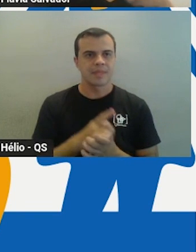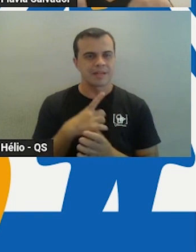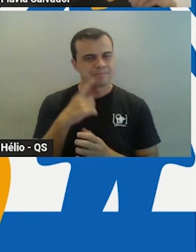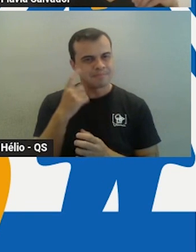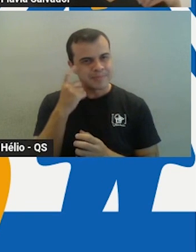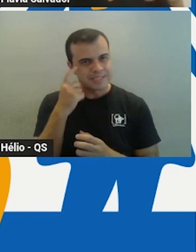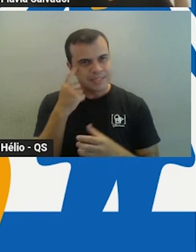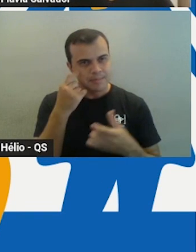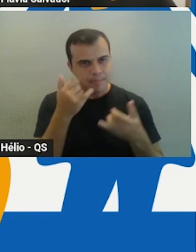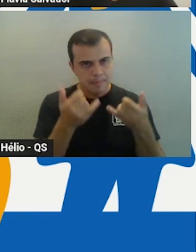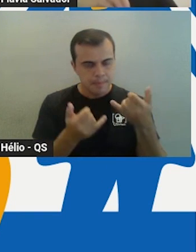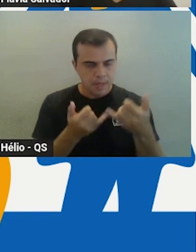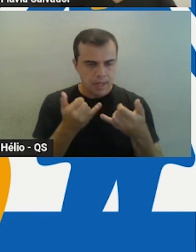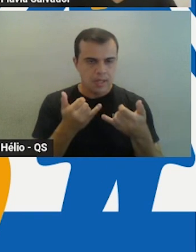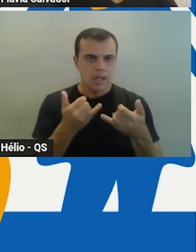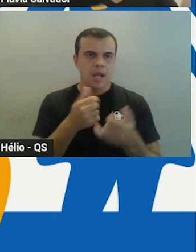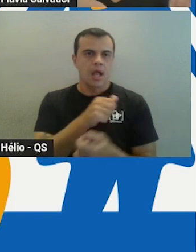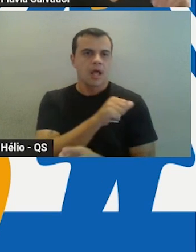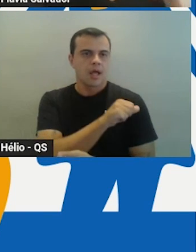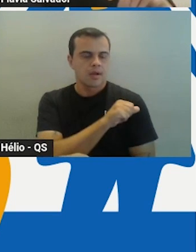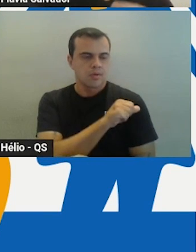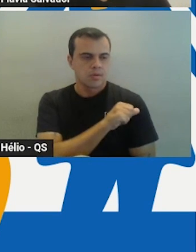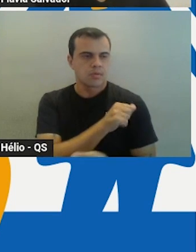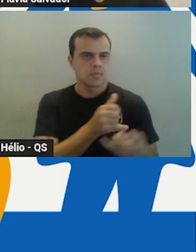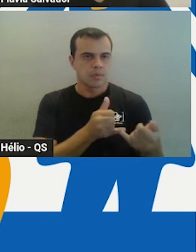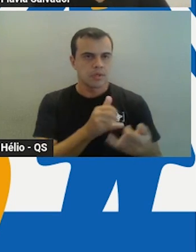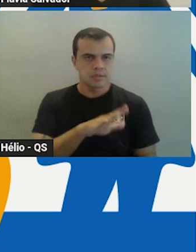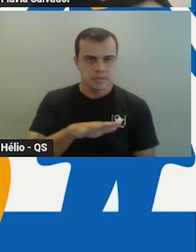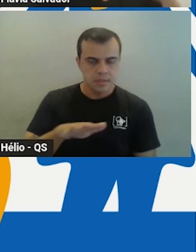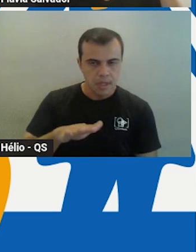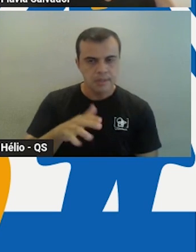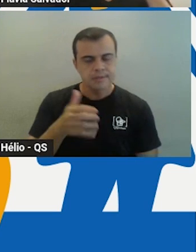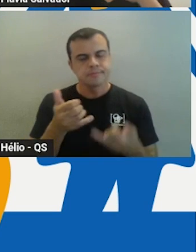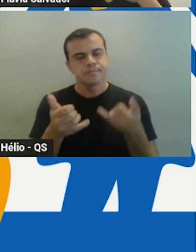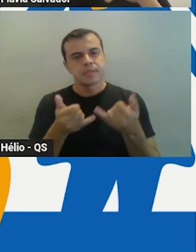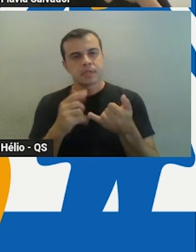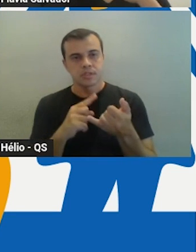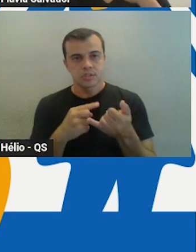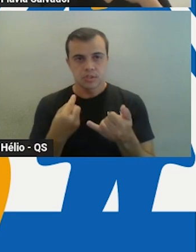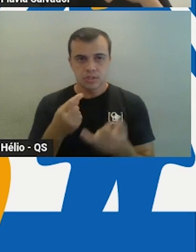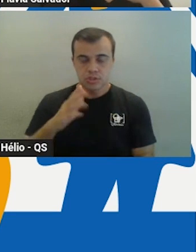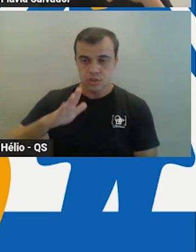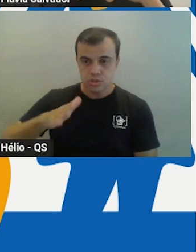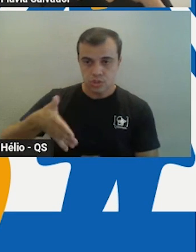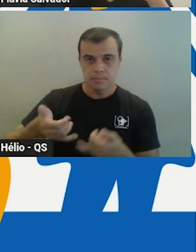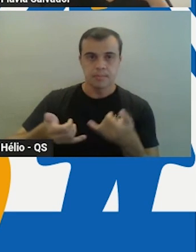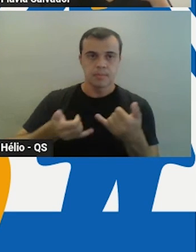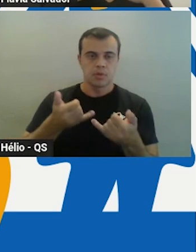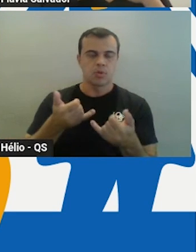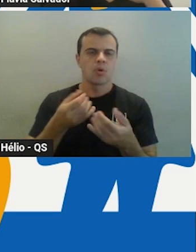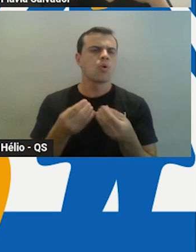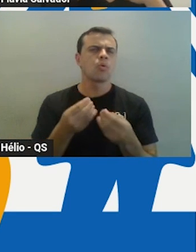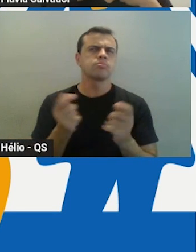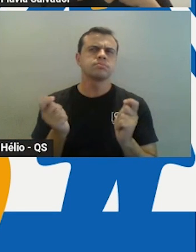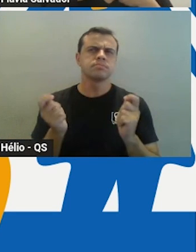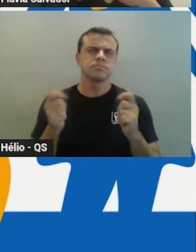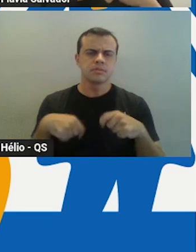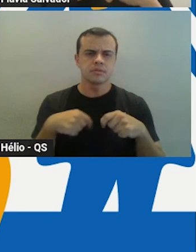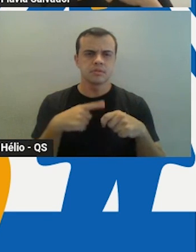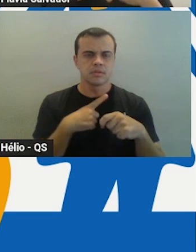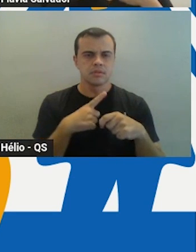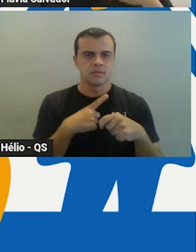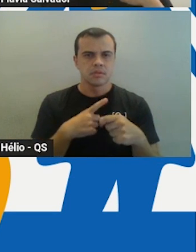as brincadeiras que os alunos brincam, que as crianças brincam, que a gente já brincou, como que elas poderiam